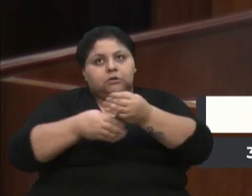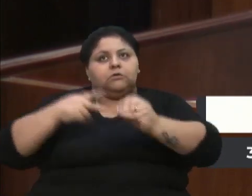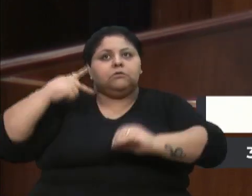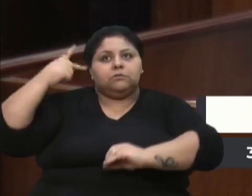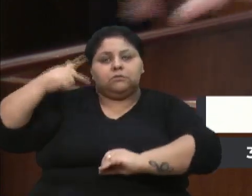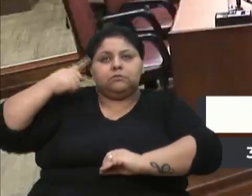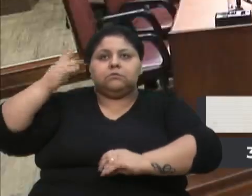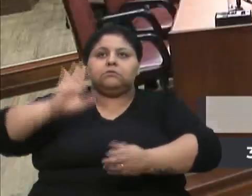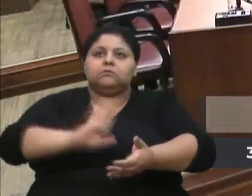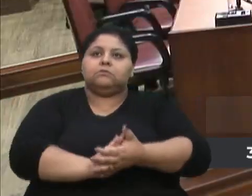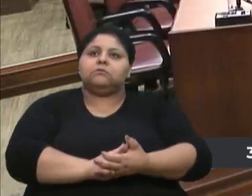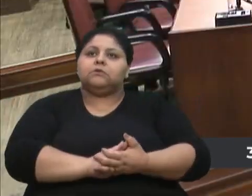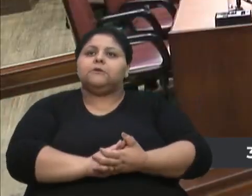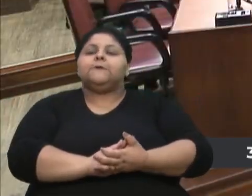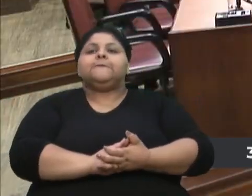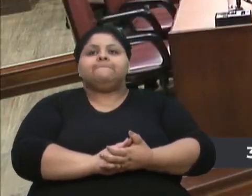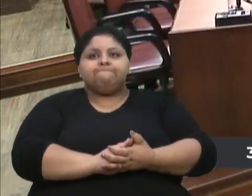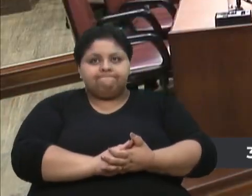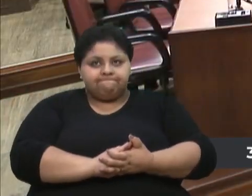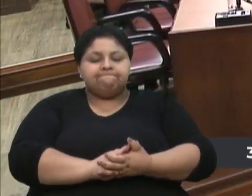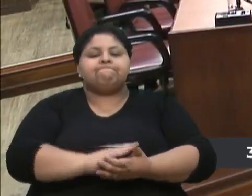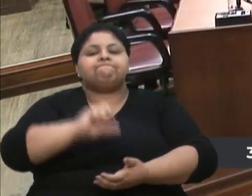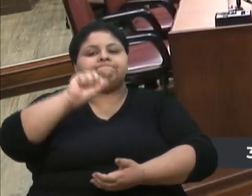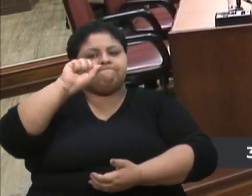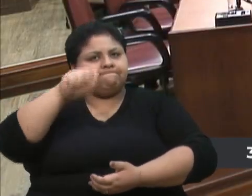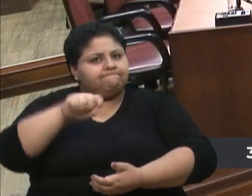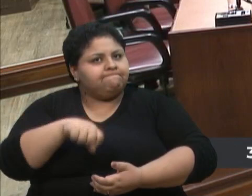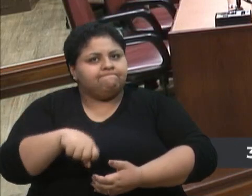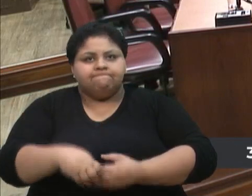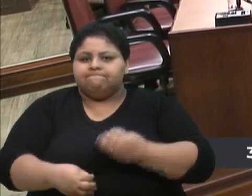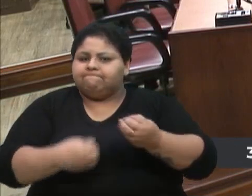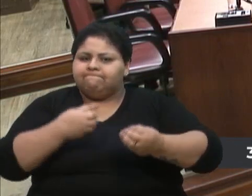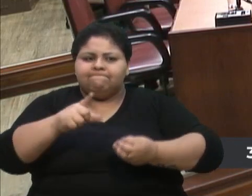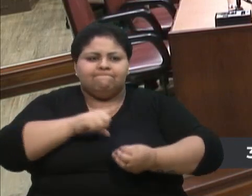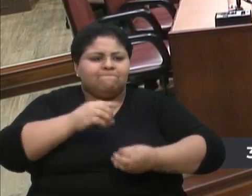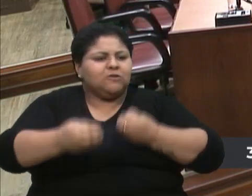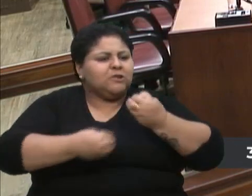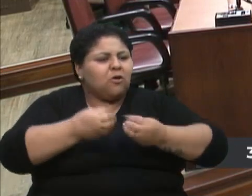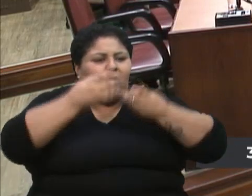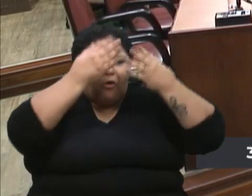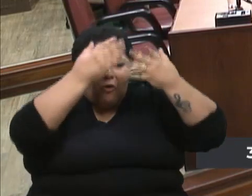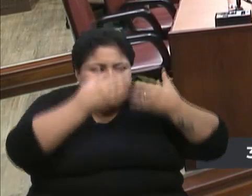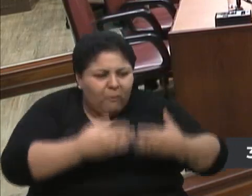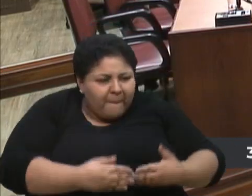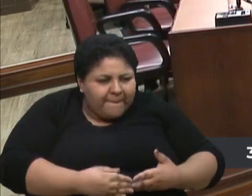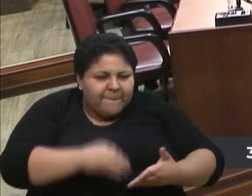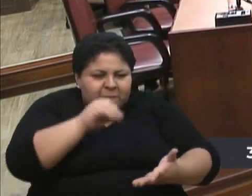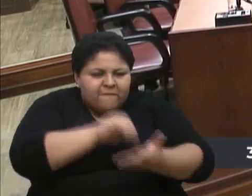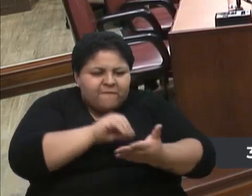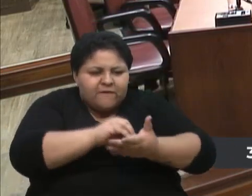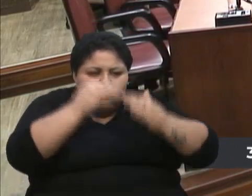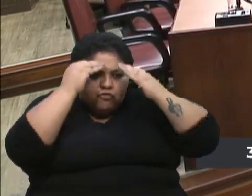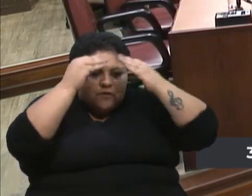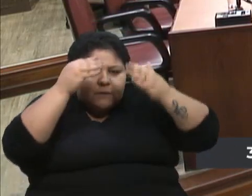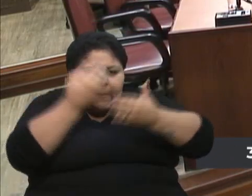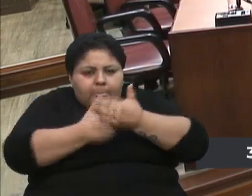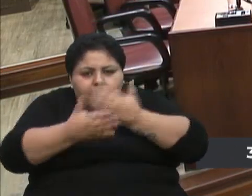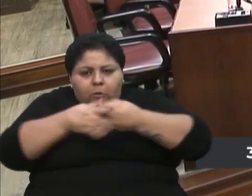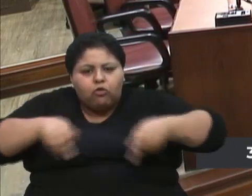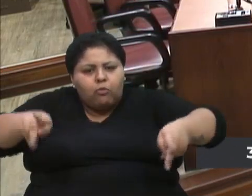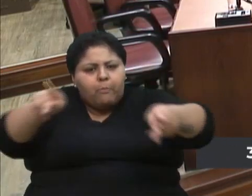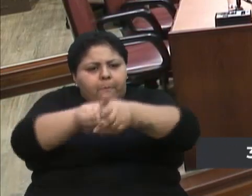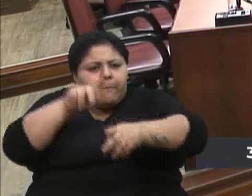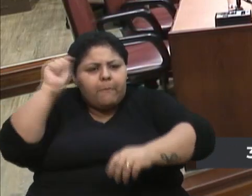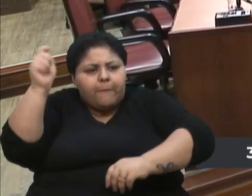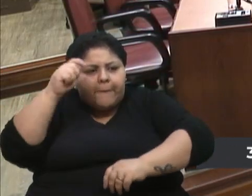Vereador Bressan, realmente é inexplicável uma falta de respeito com todo o povo gaúcho. A presença do